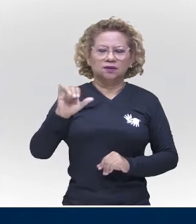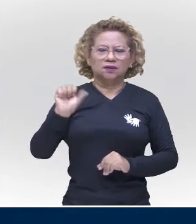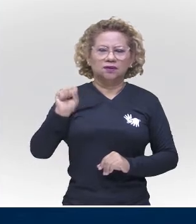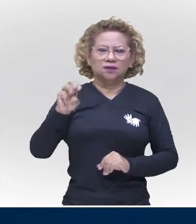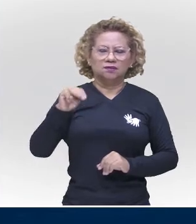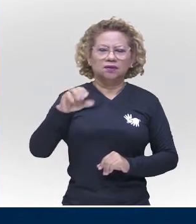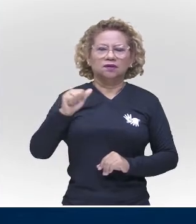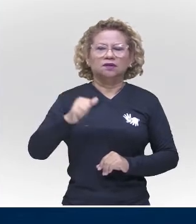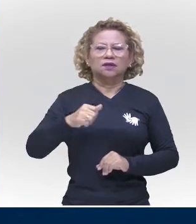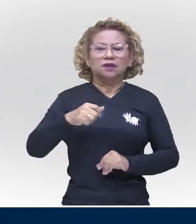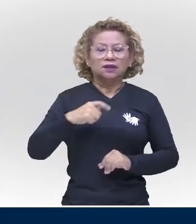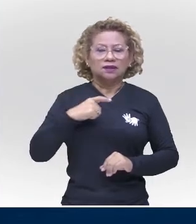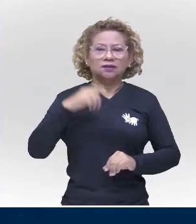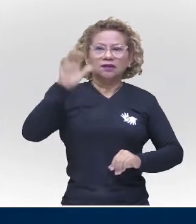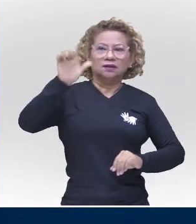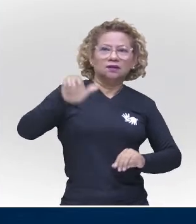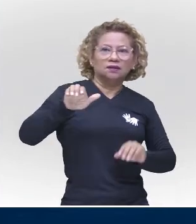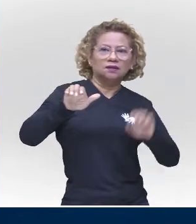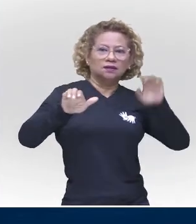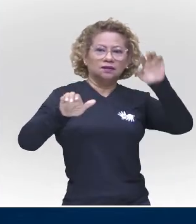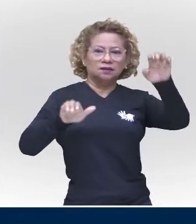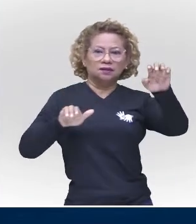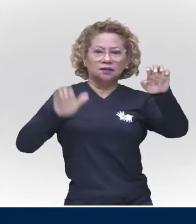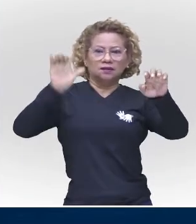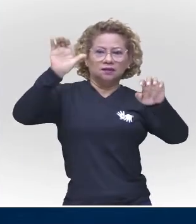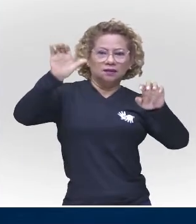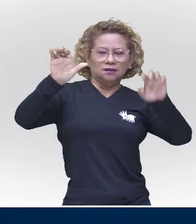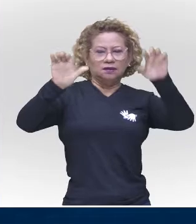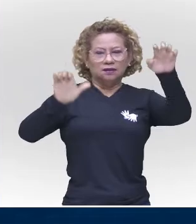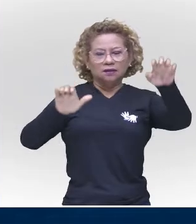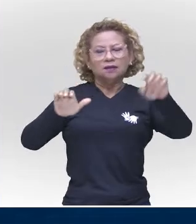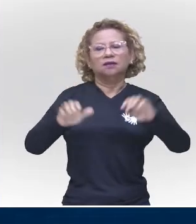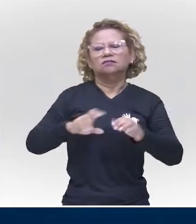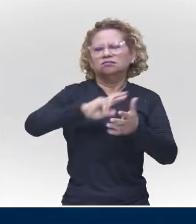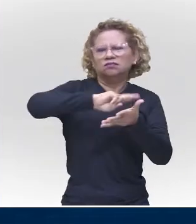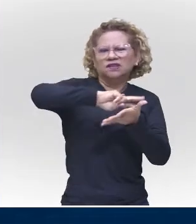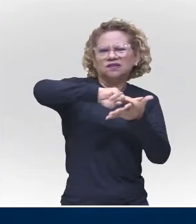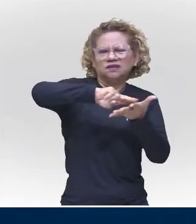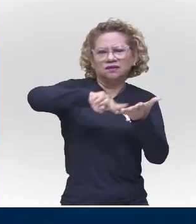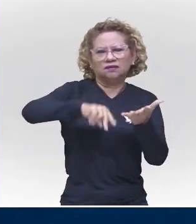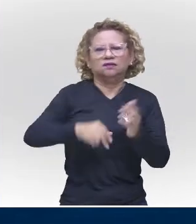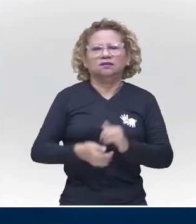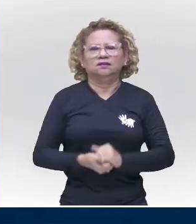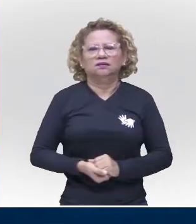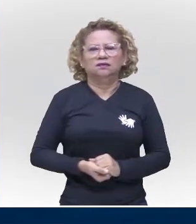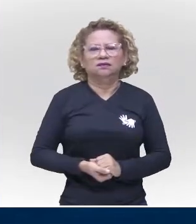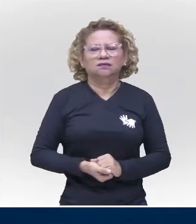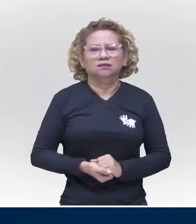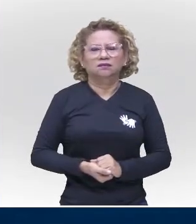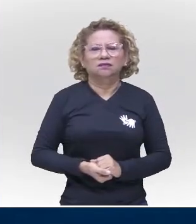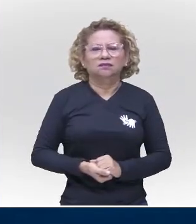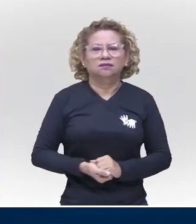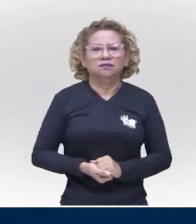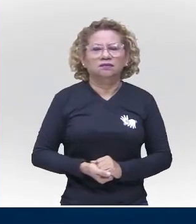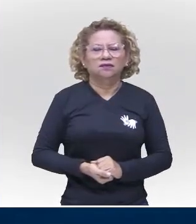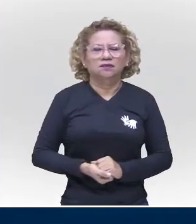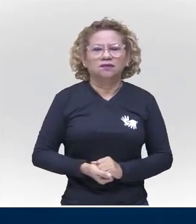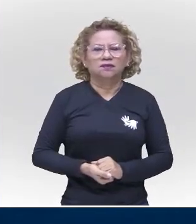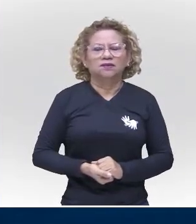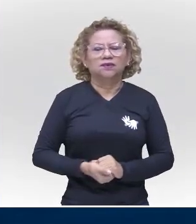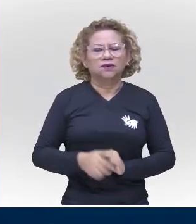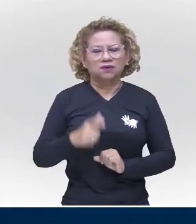rapel, nós temos o rafting e vários outros. E também o